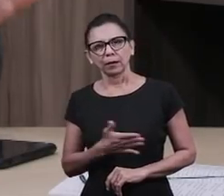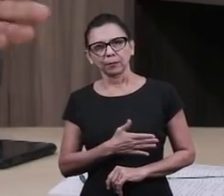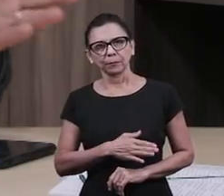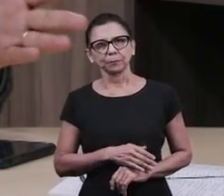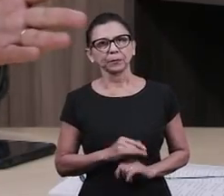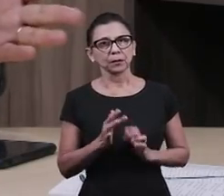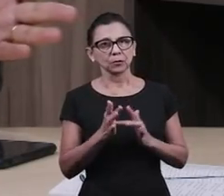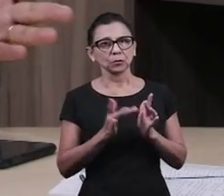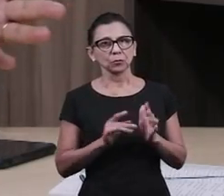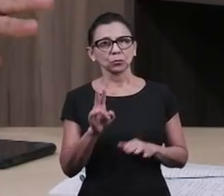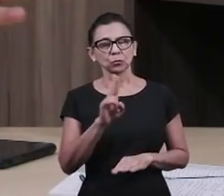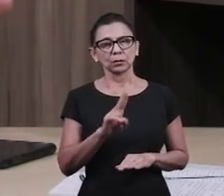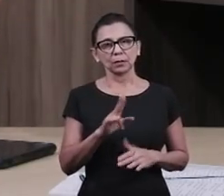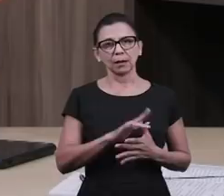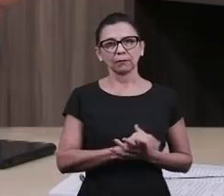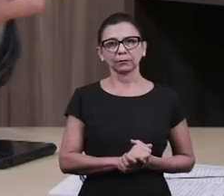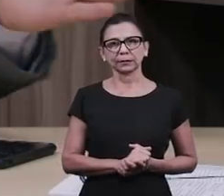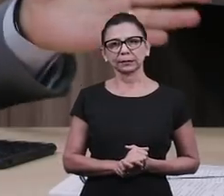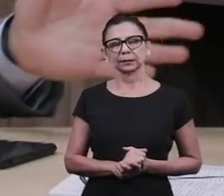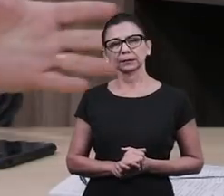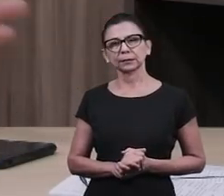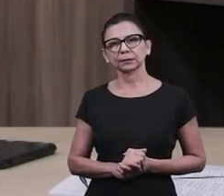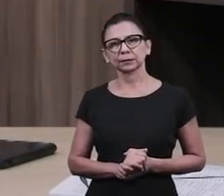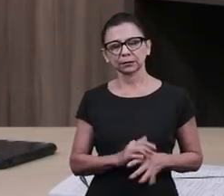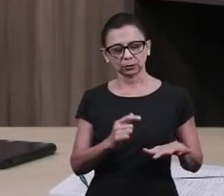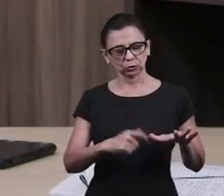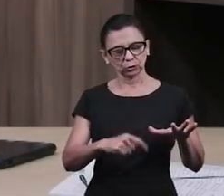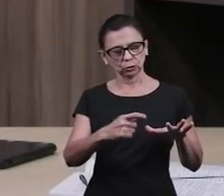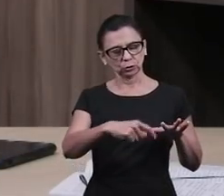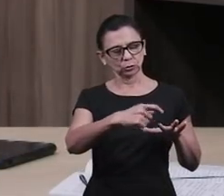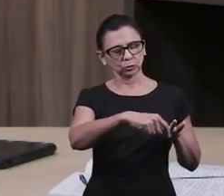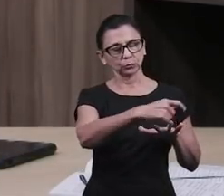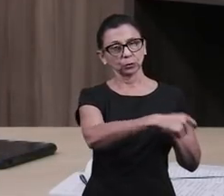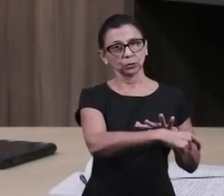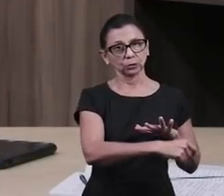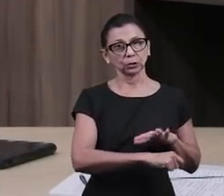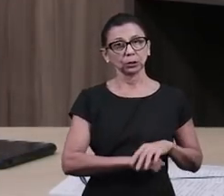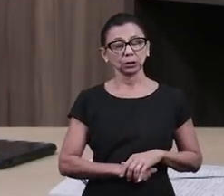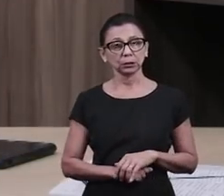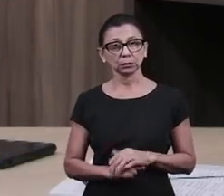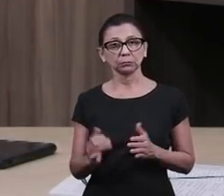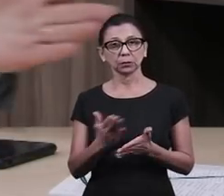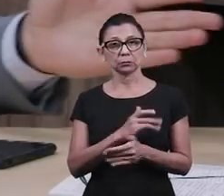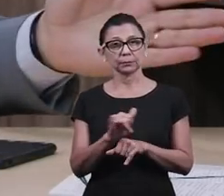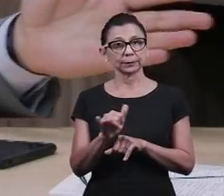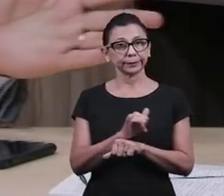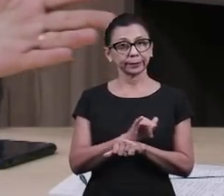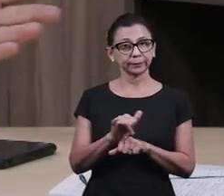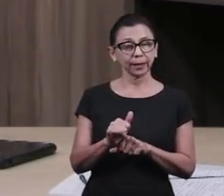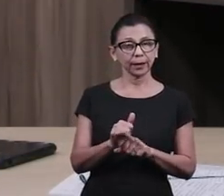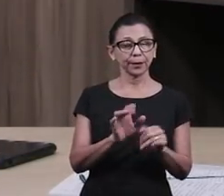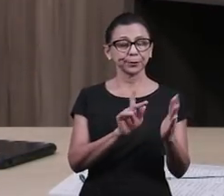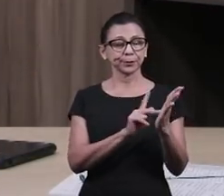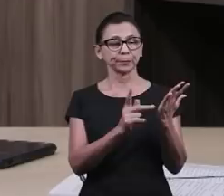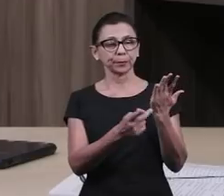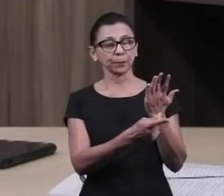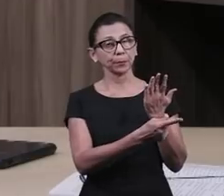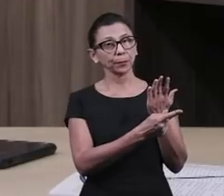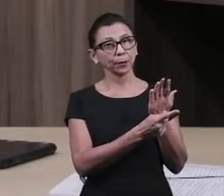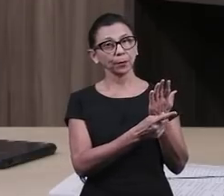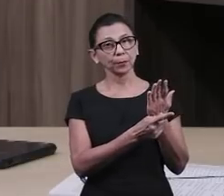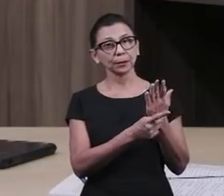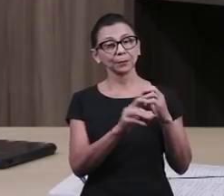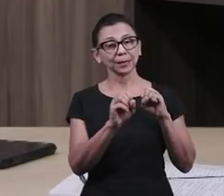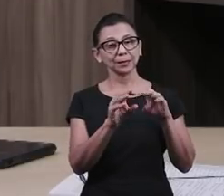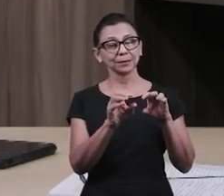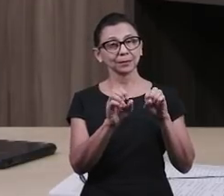elementos humanos para que as pessoas entendessem o eterno. As parábolas são prova disso. Então, para